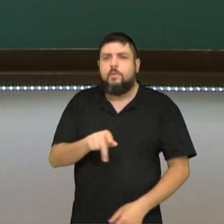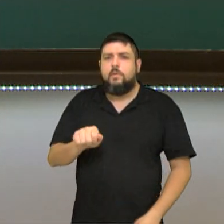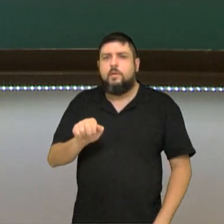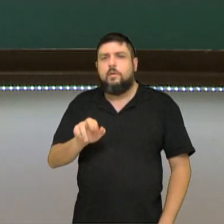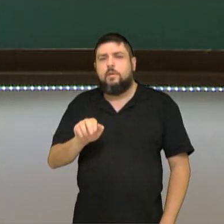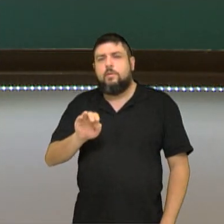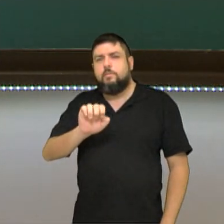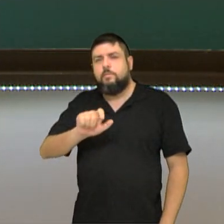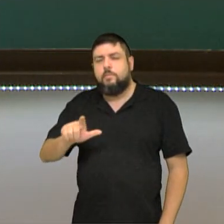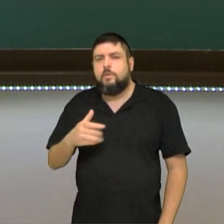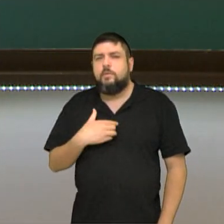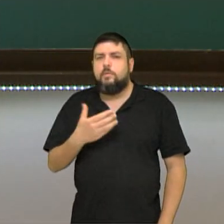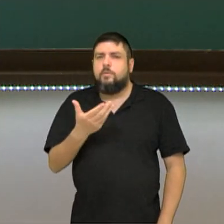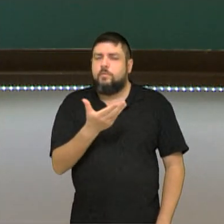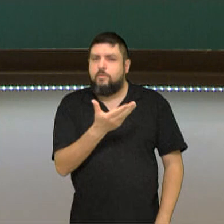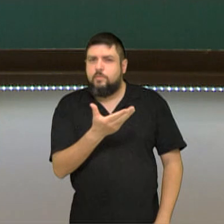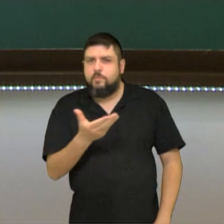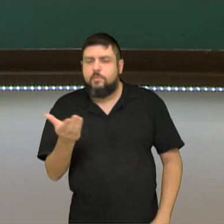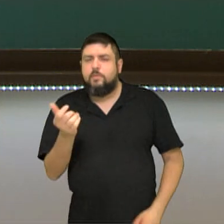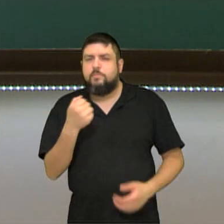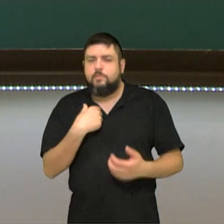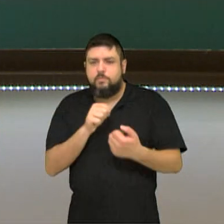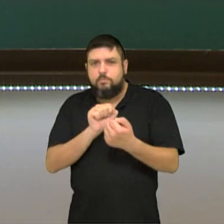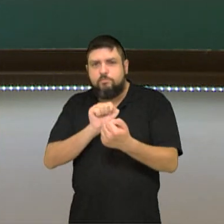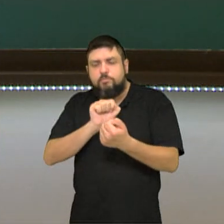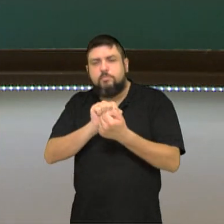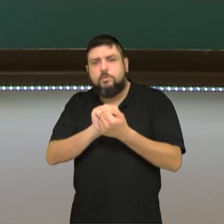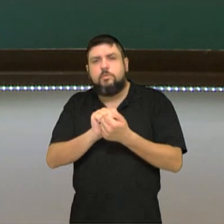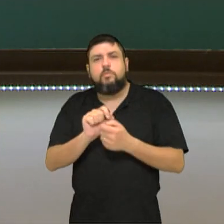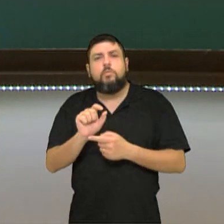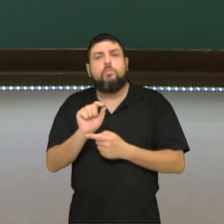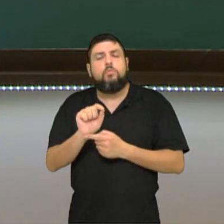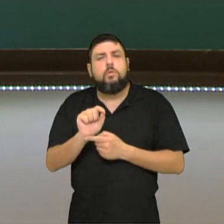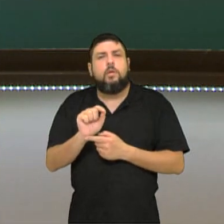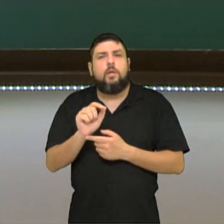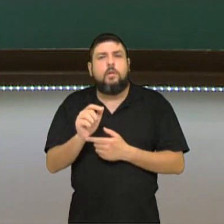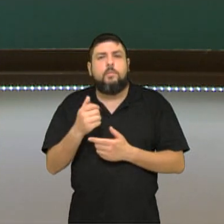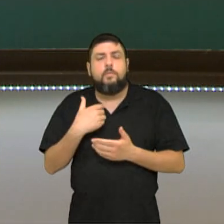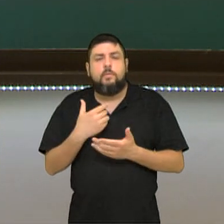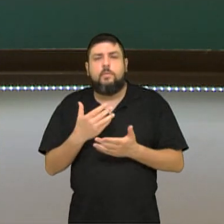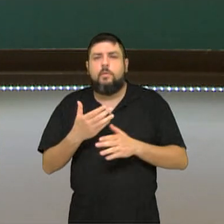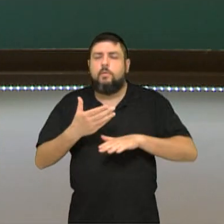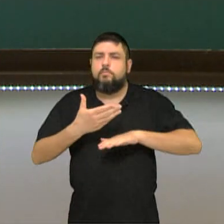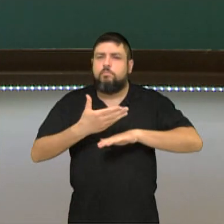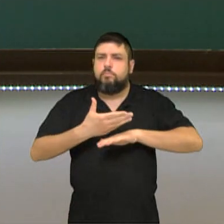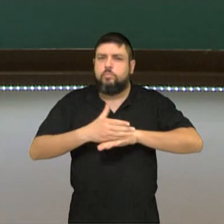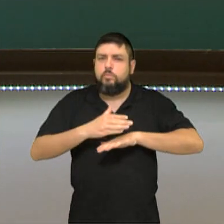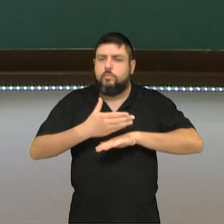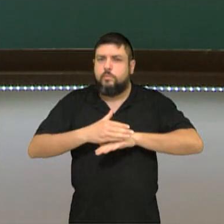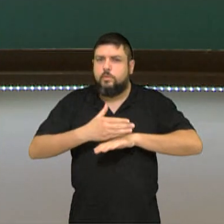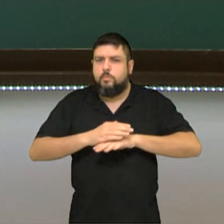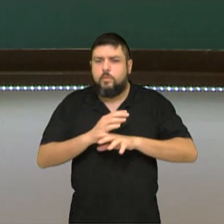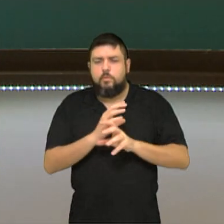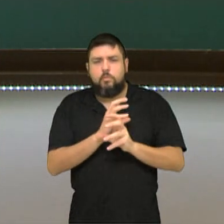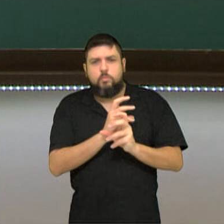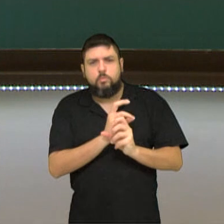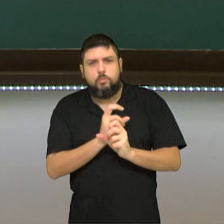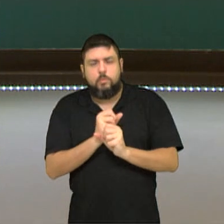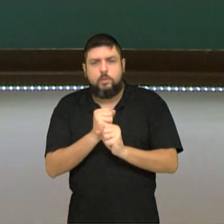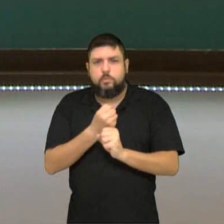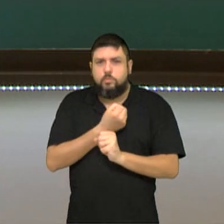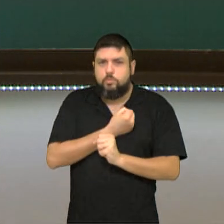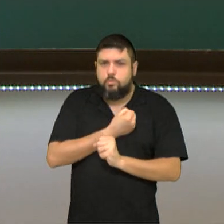Arabel, vocês, e vamos trabalhar com a álgebra e a decomposição e